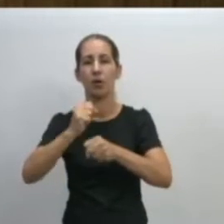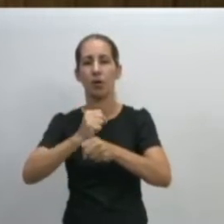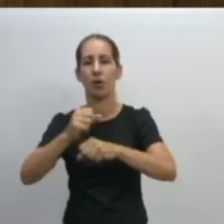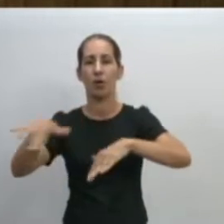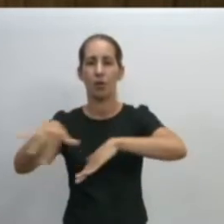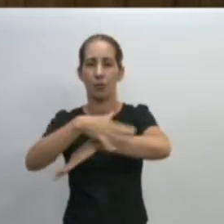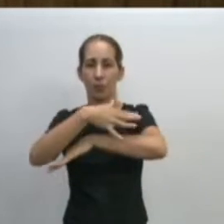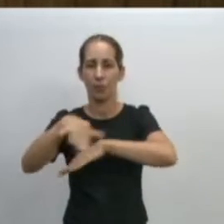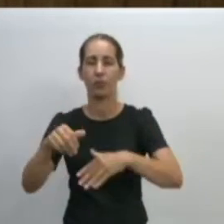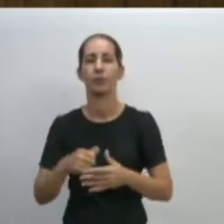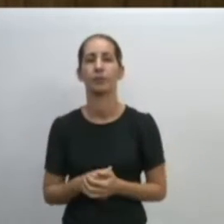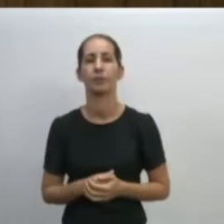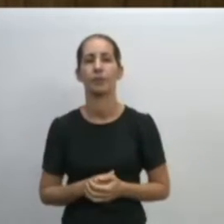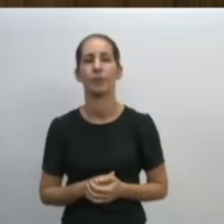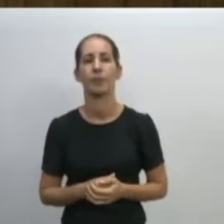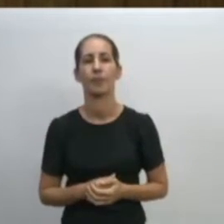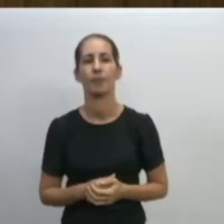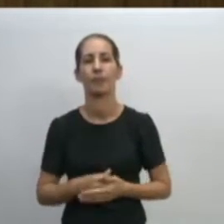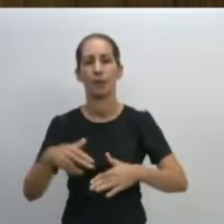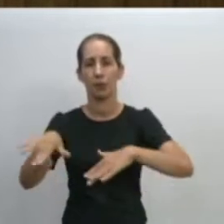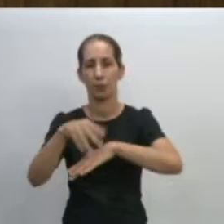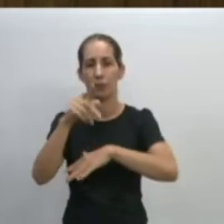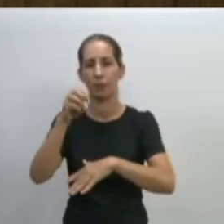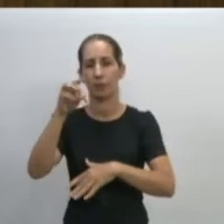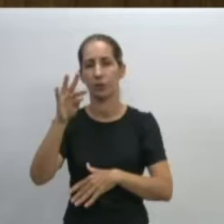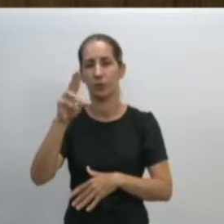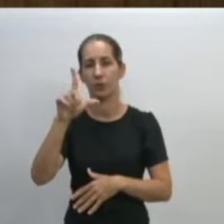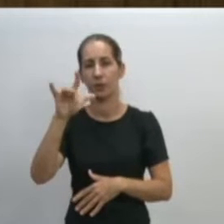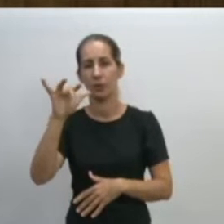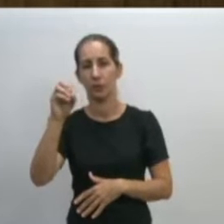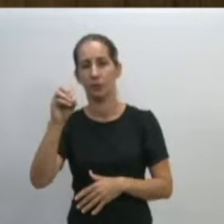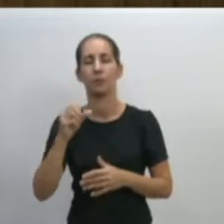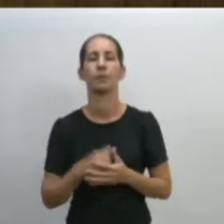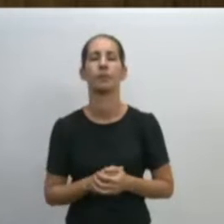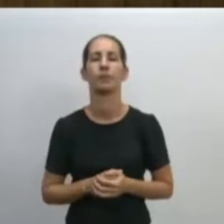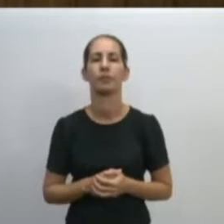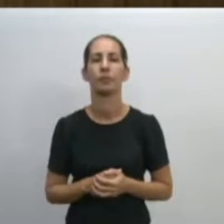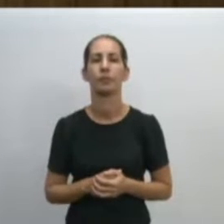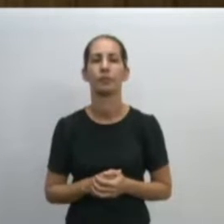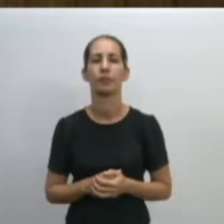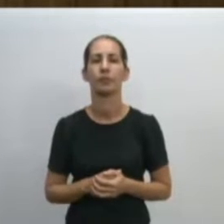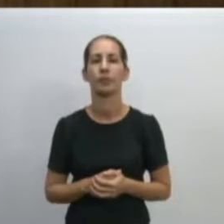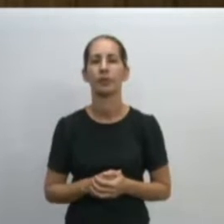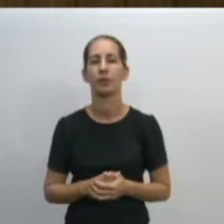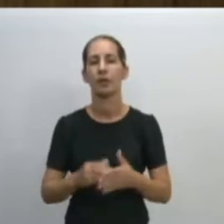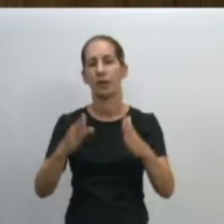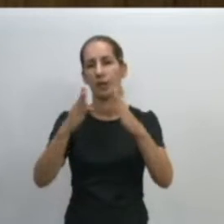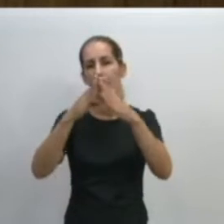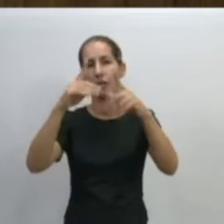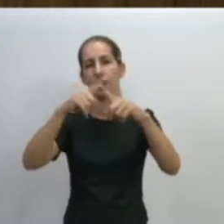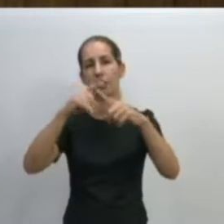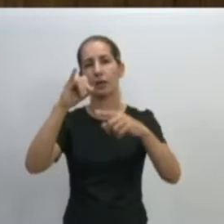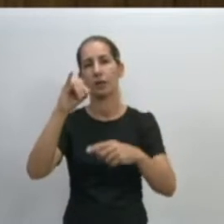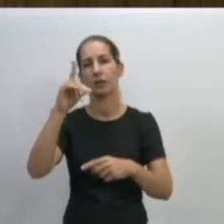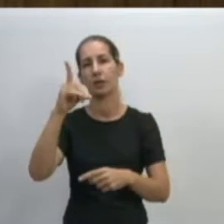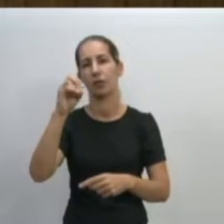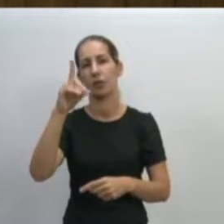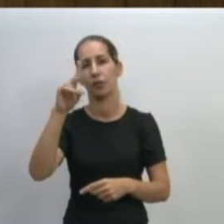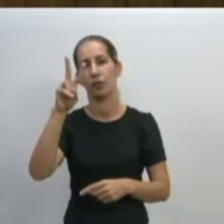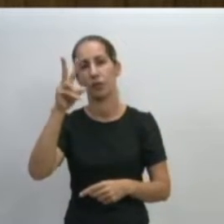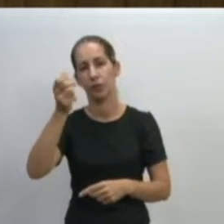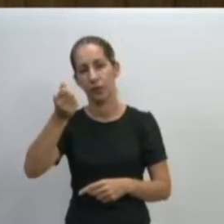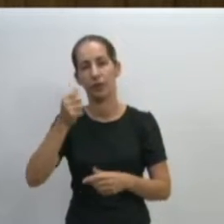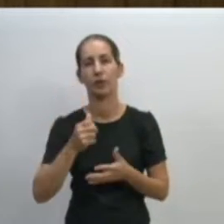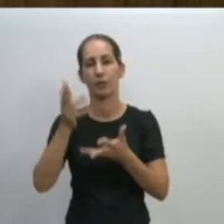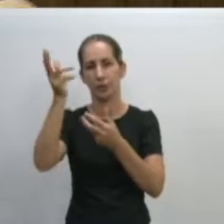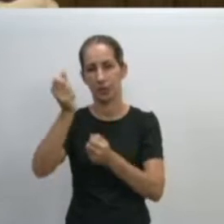dessa obra, desse conjunto de obras, que é a Rua Alto do Monte Belo, né, que inclusive tem a capela e de Irmã Lindalva, e que foi